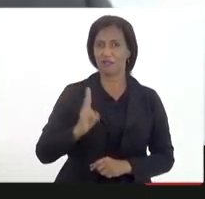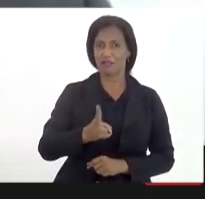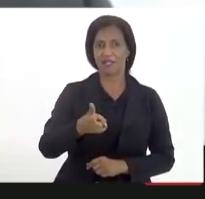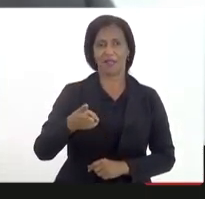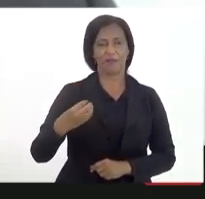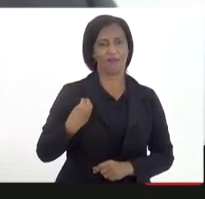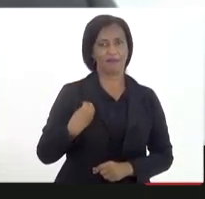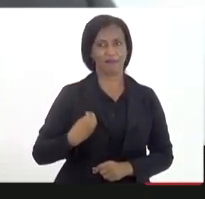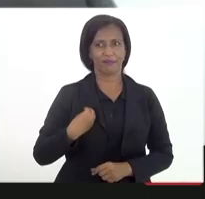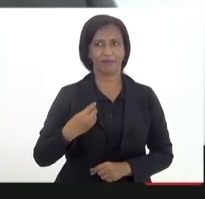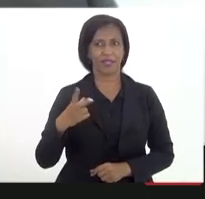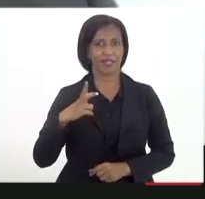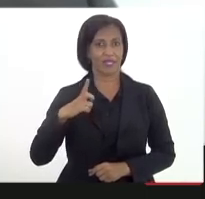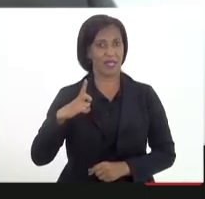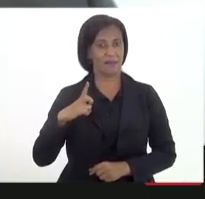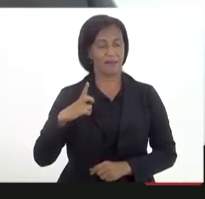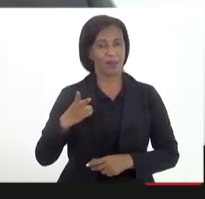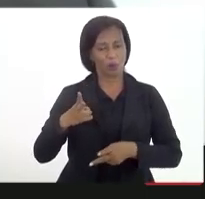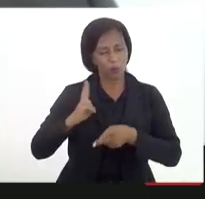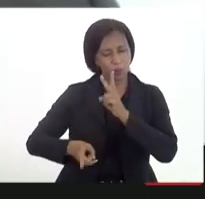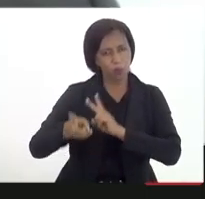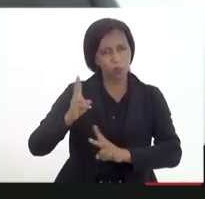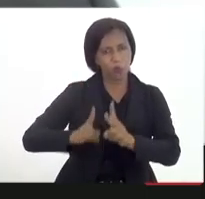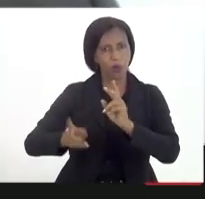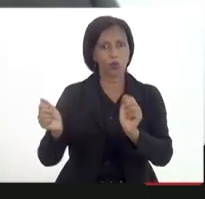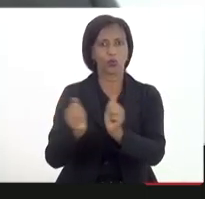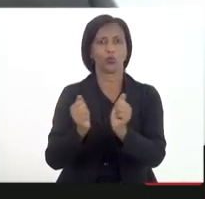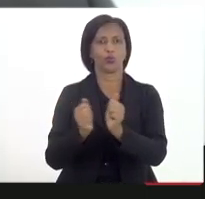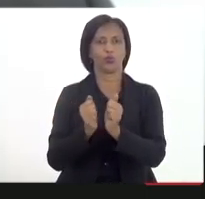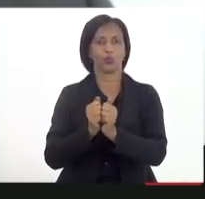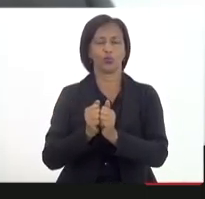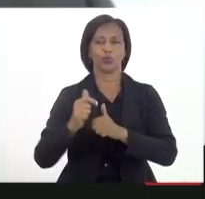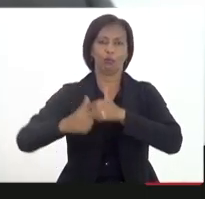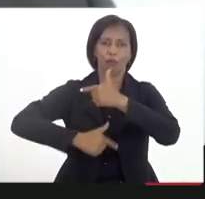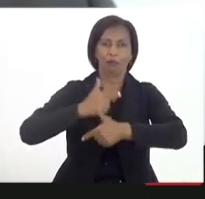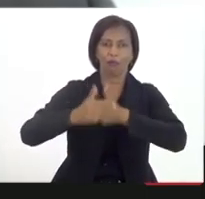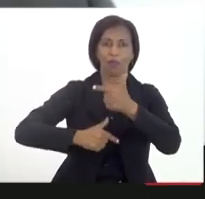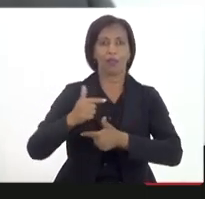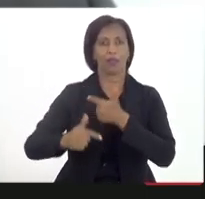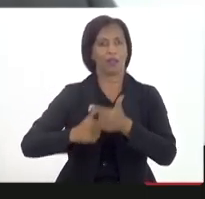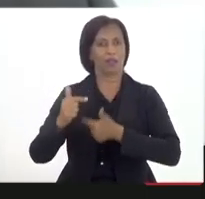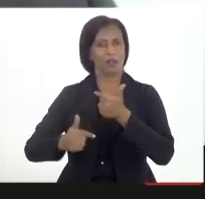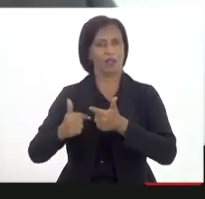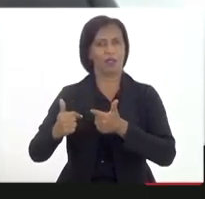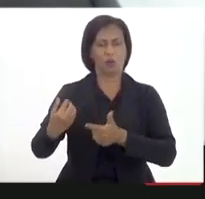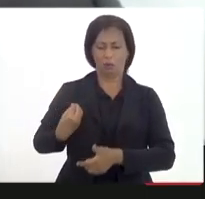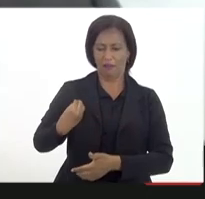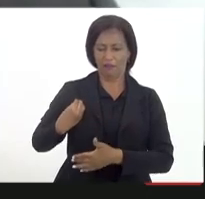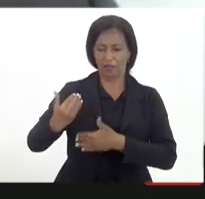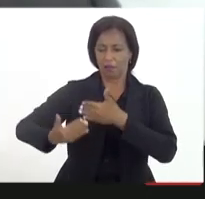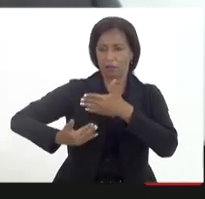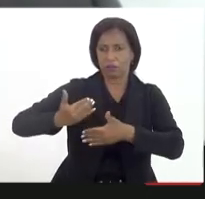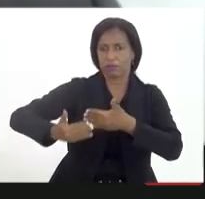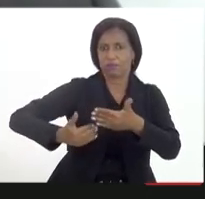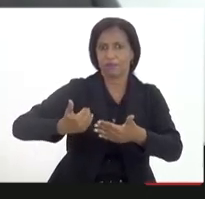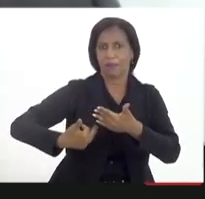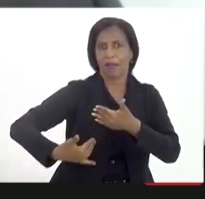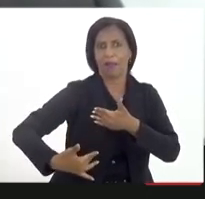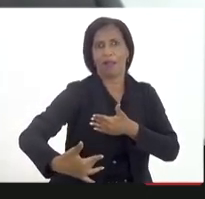presente sempre muito ativo nesse sentido e também é um servidor com uma trajetória muito grande